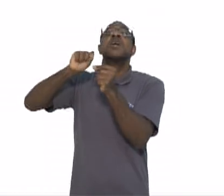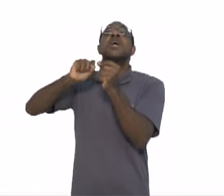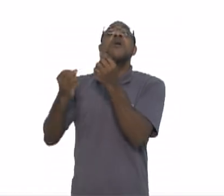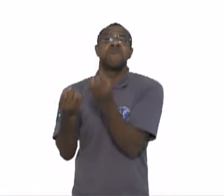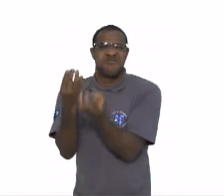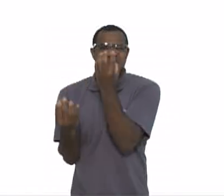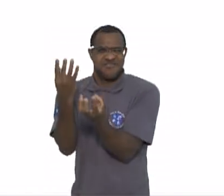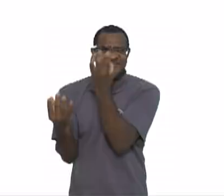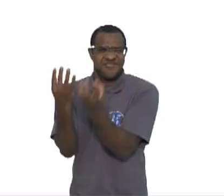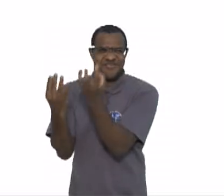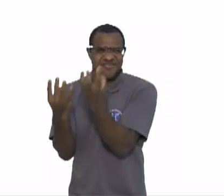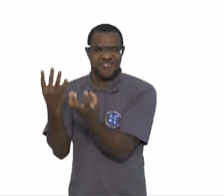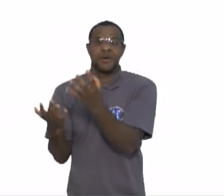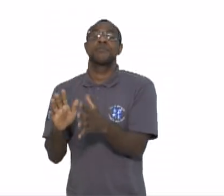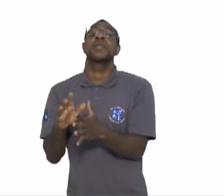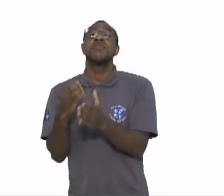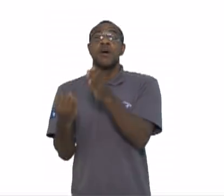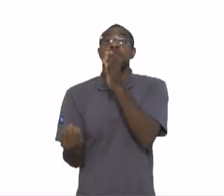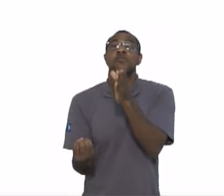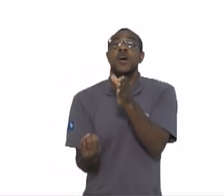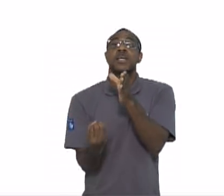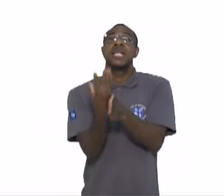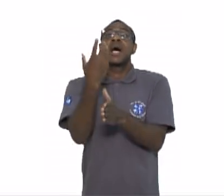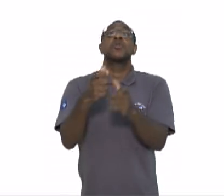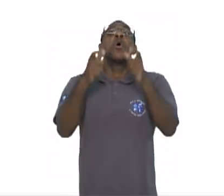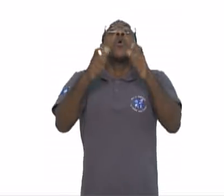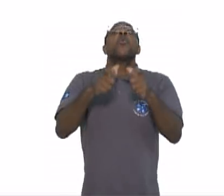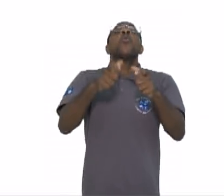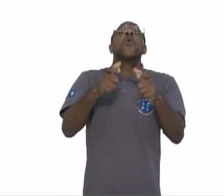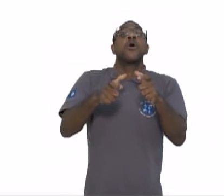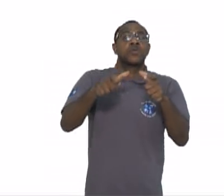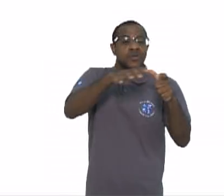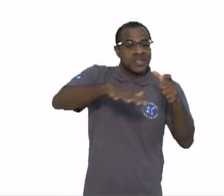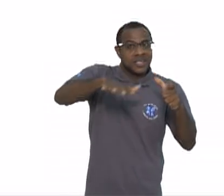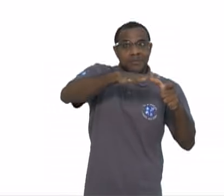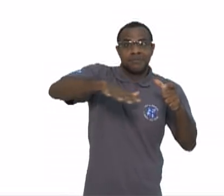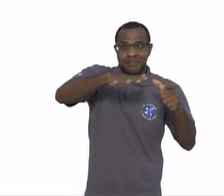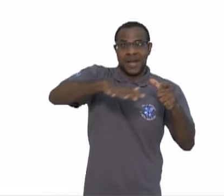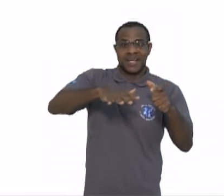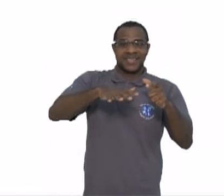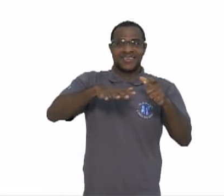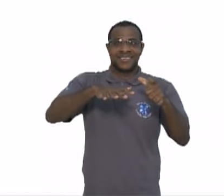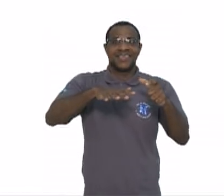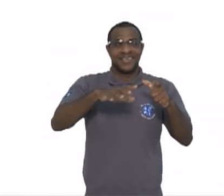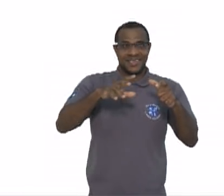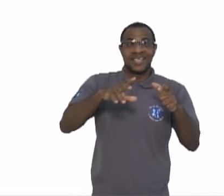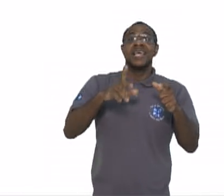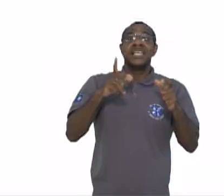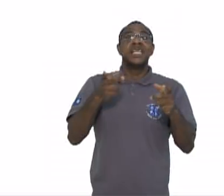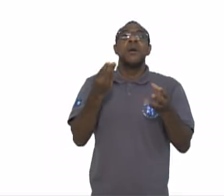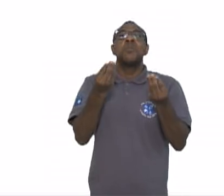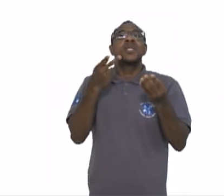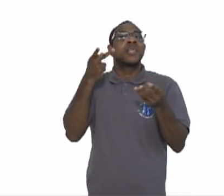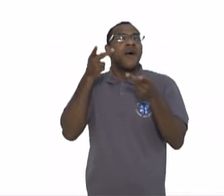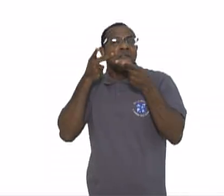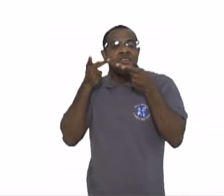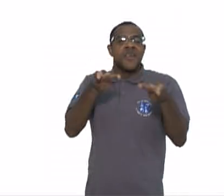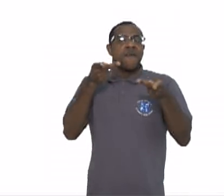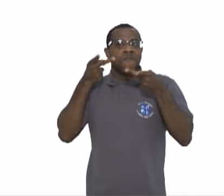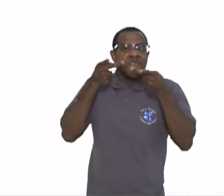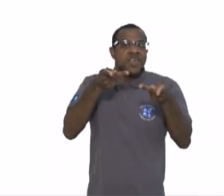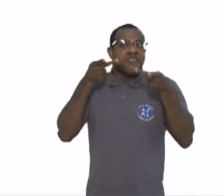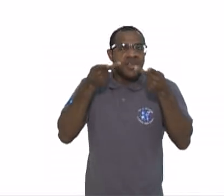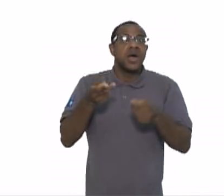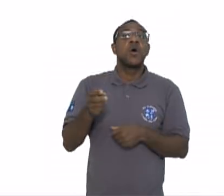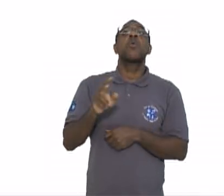um outro espaço para as apresentações artísticas, que recebe um grande número de visitantes. Qual o nome desse novo